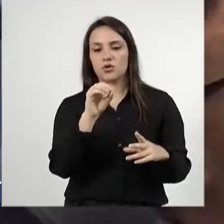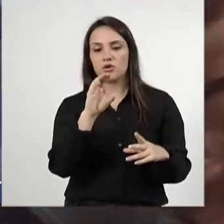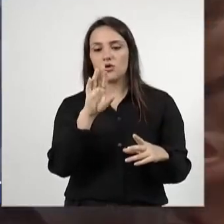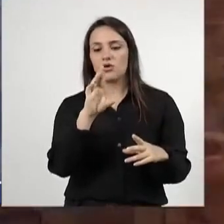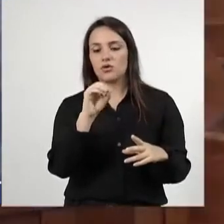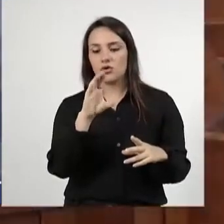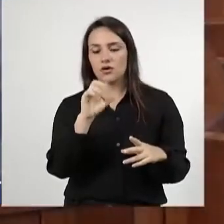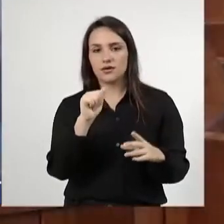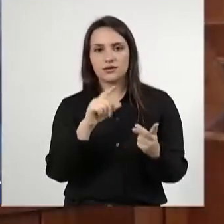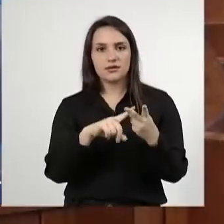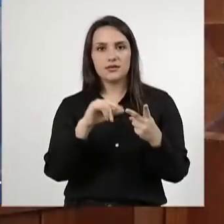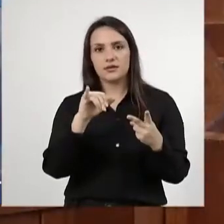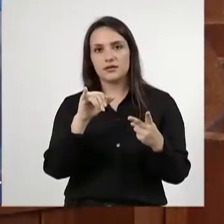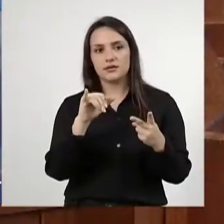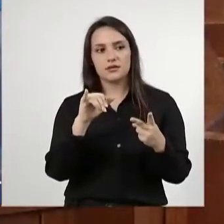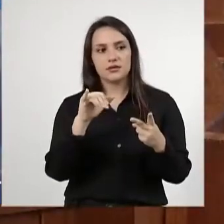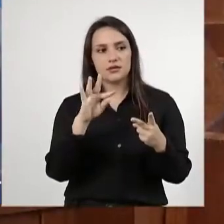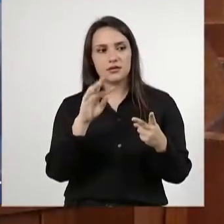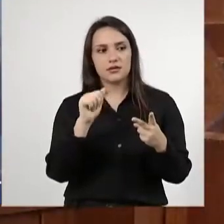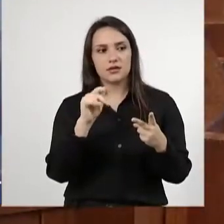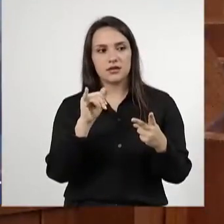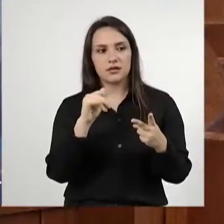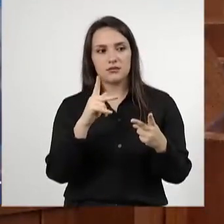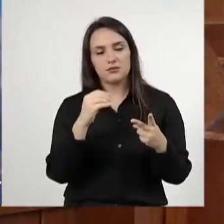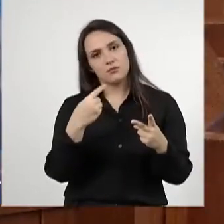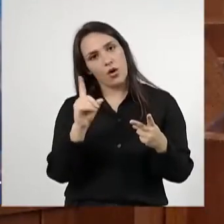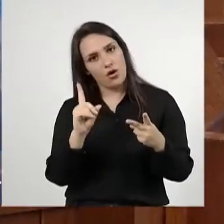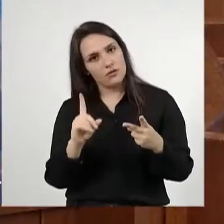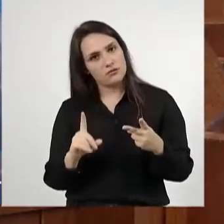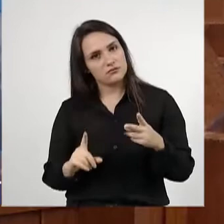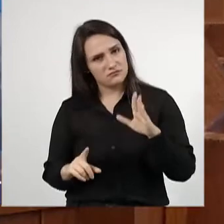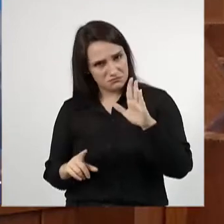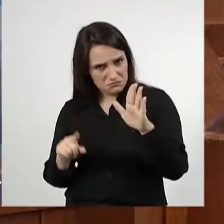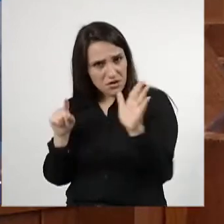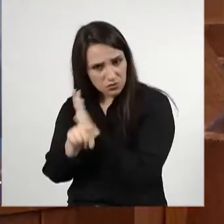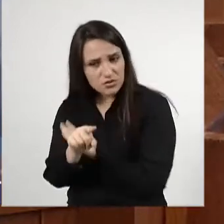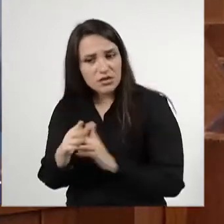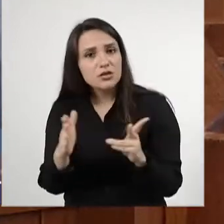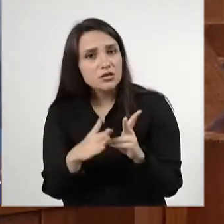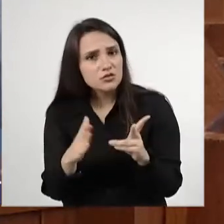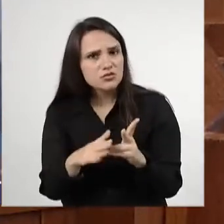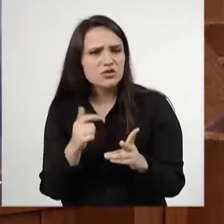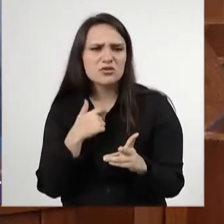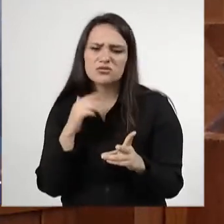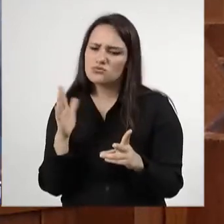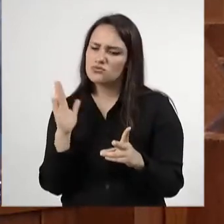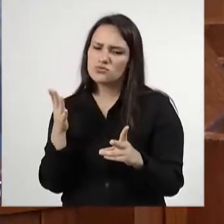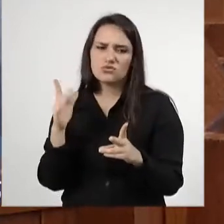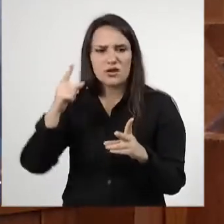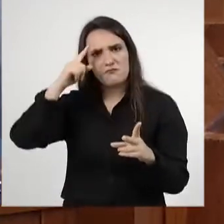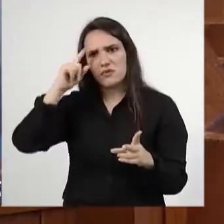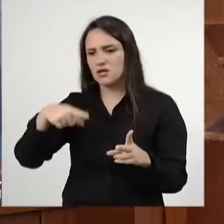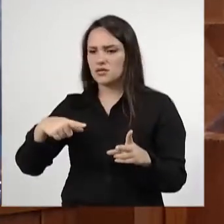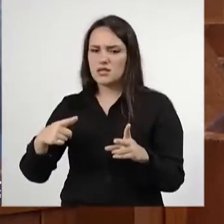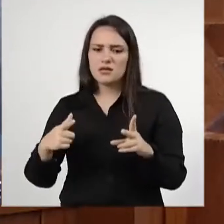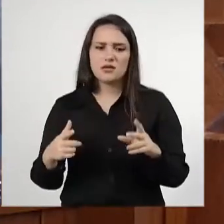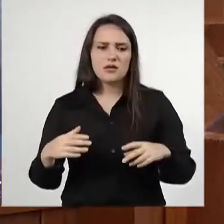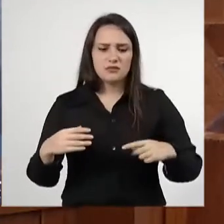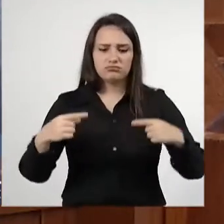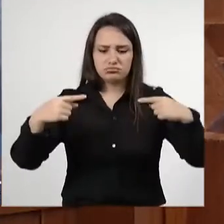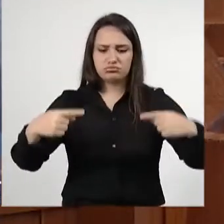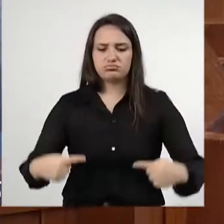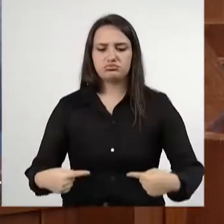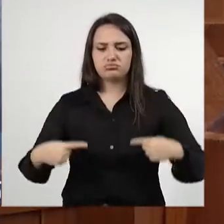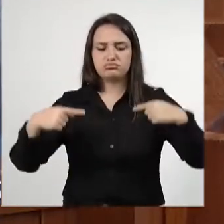Excelência diz que eu nunca ajudei os índios, vai lá perguntar para eles. Já mandei maquinário meu lá gradear para eles, mais de 150 hectares